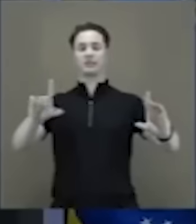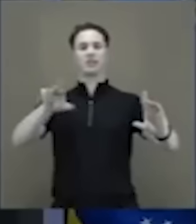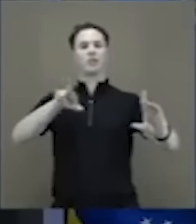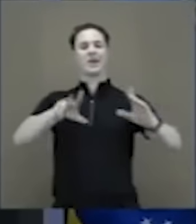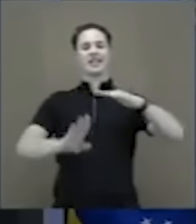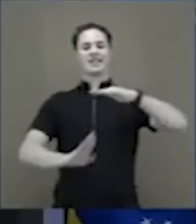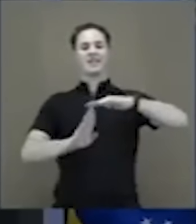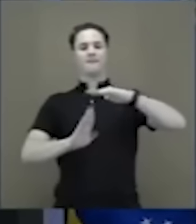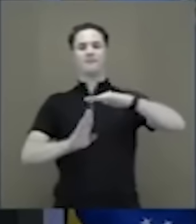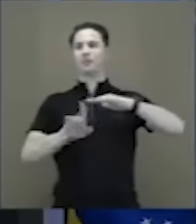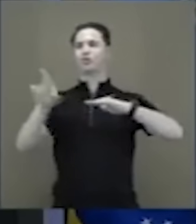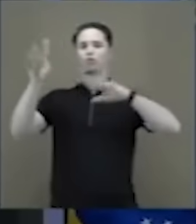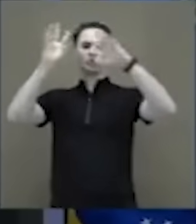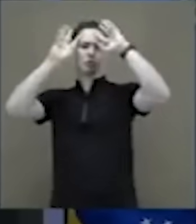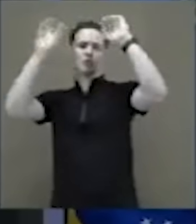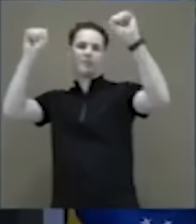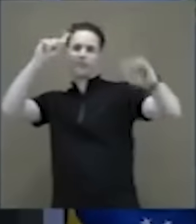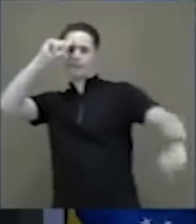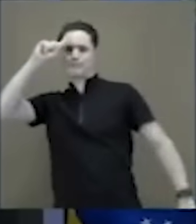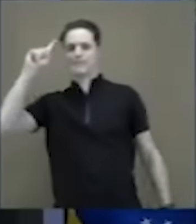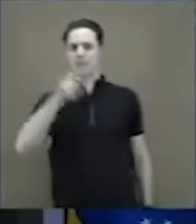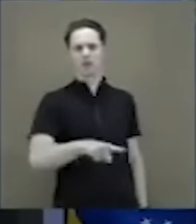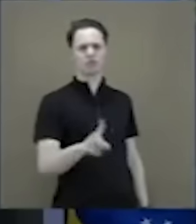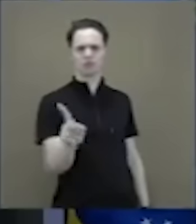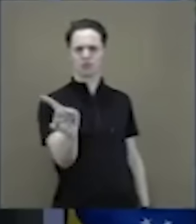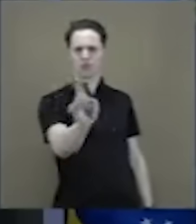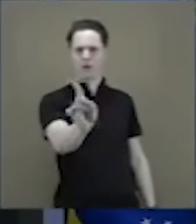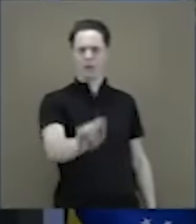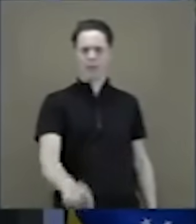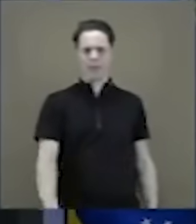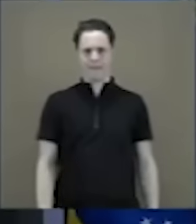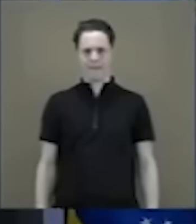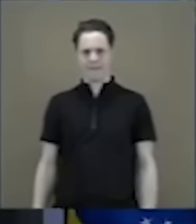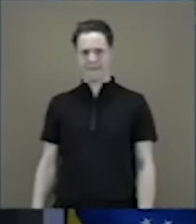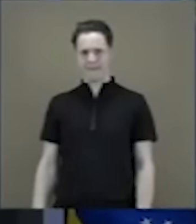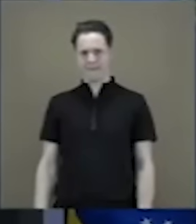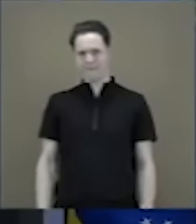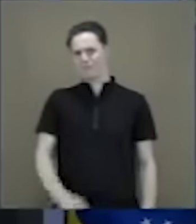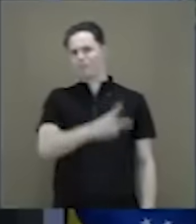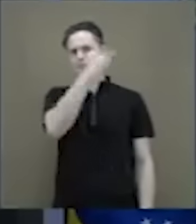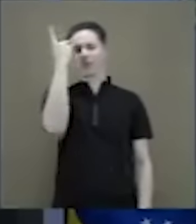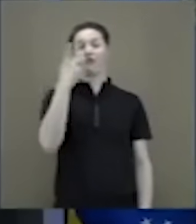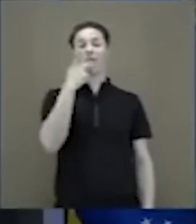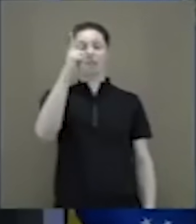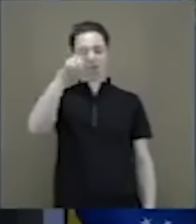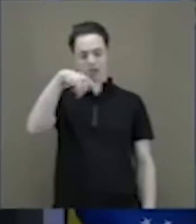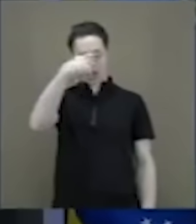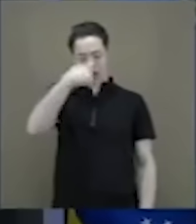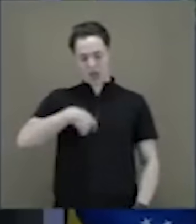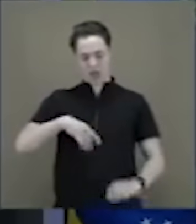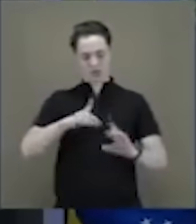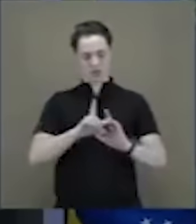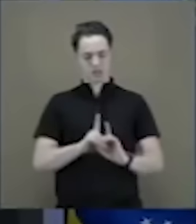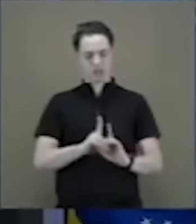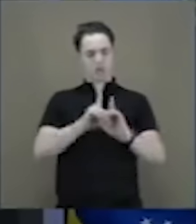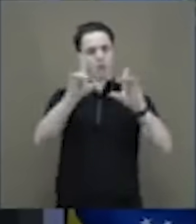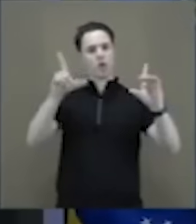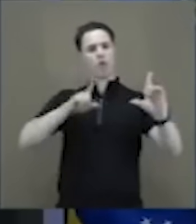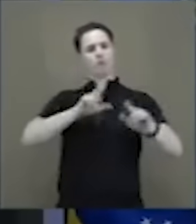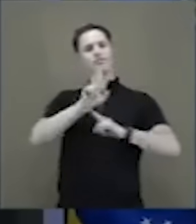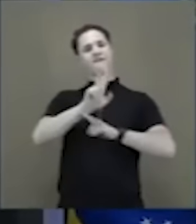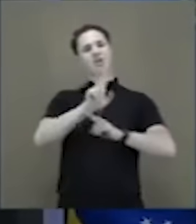não se limita àquilo que o Supremo acha que é democracia. quem se diz democrata ou quem se diz defensor da